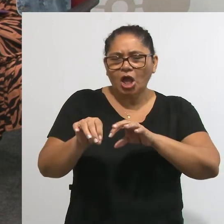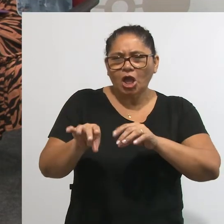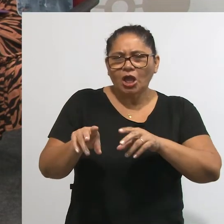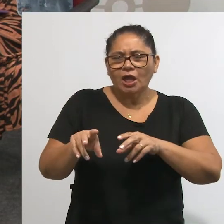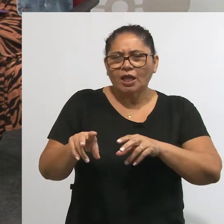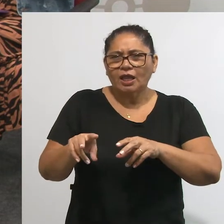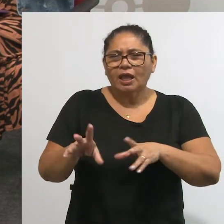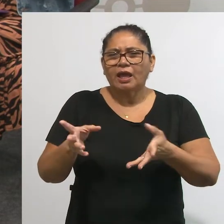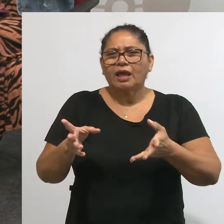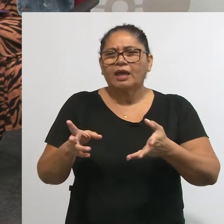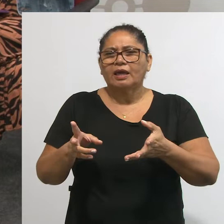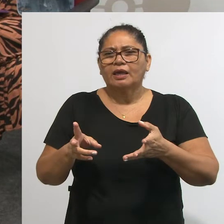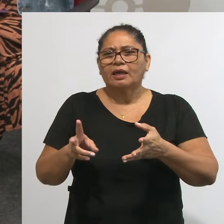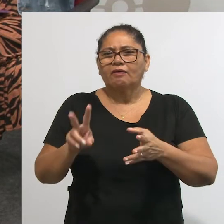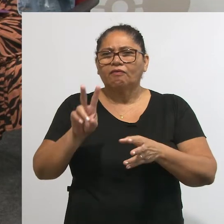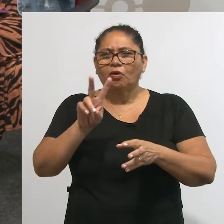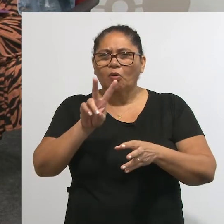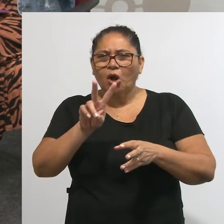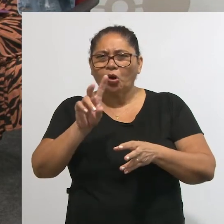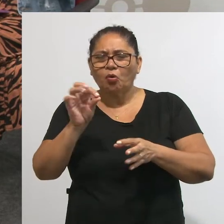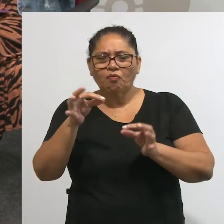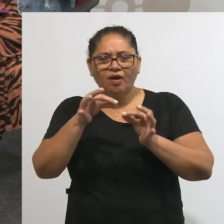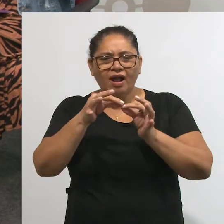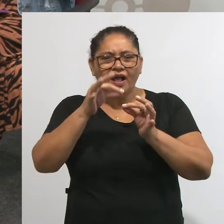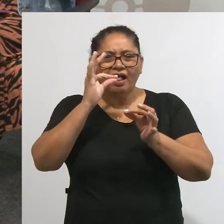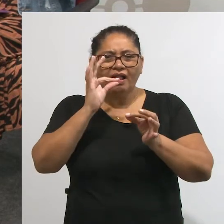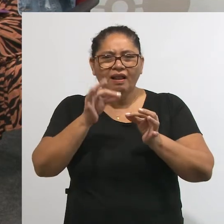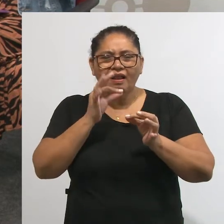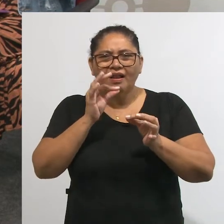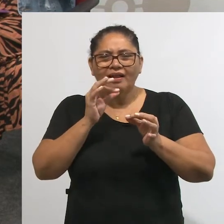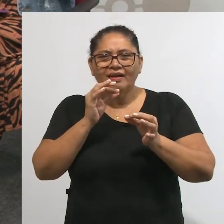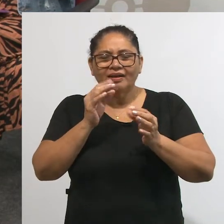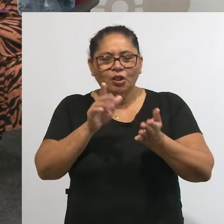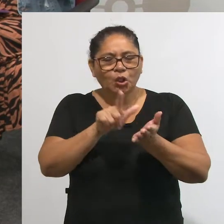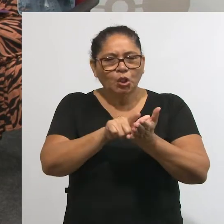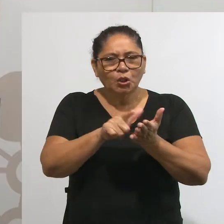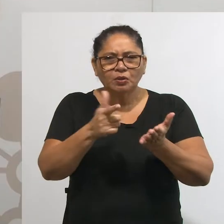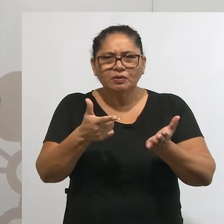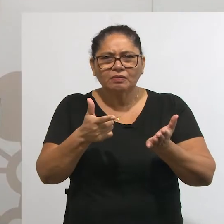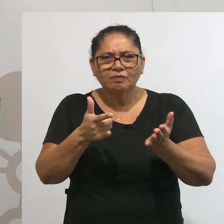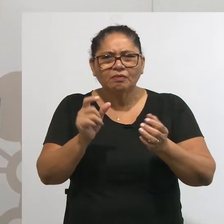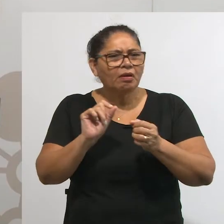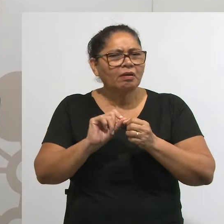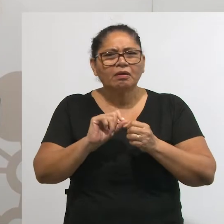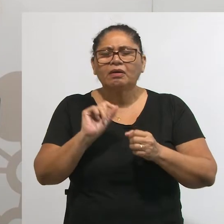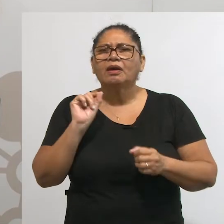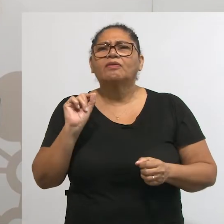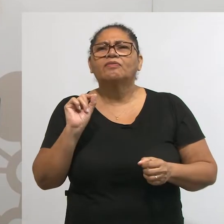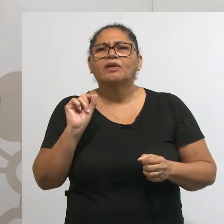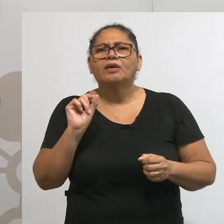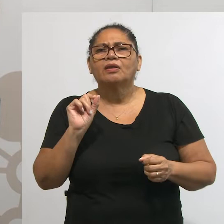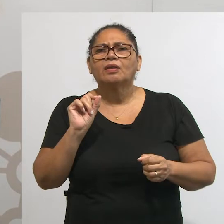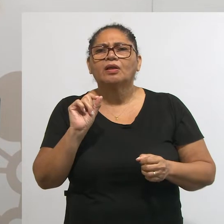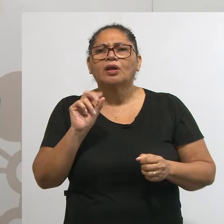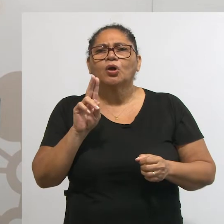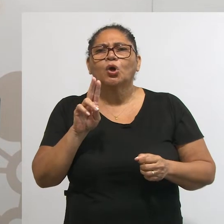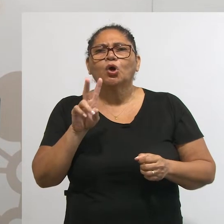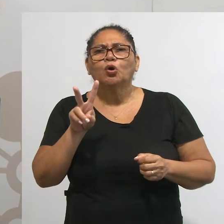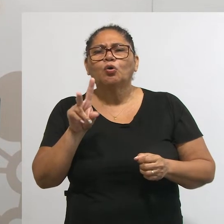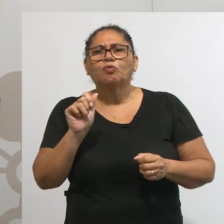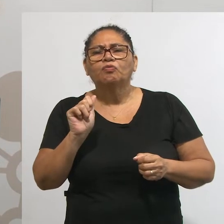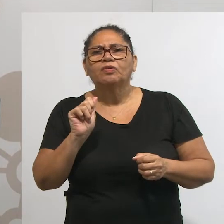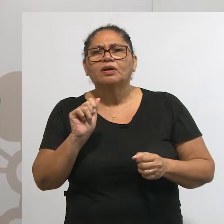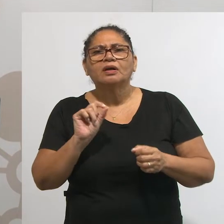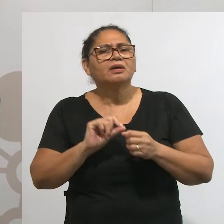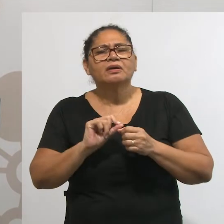o Ivo viu a uva, como a gente estudou aí em cartilhas, mas quem produziu essa uva? Quem é o Ivo,